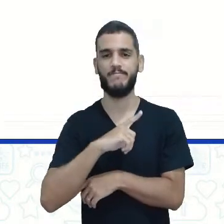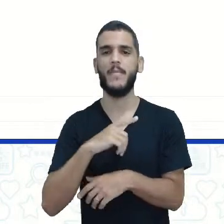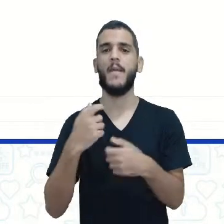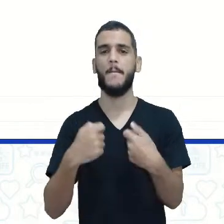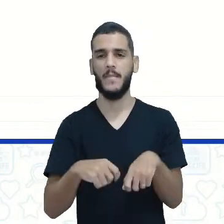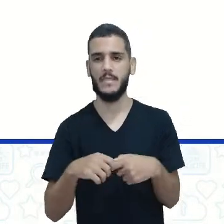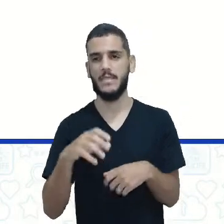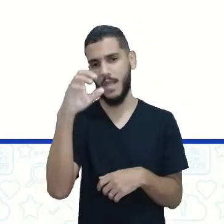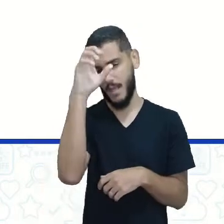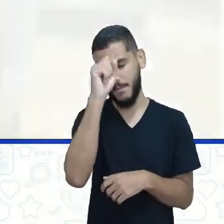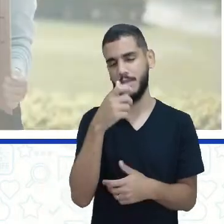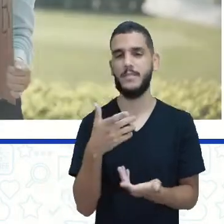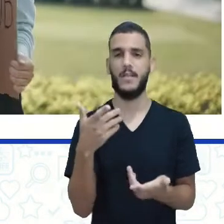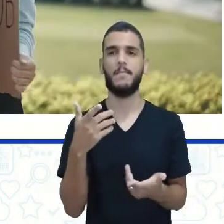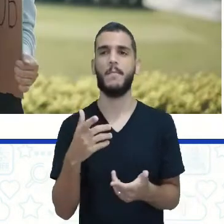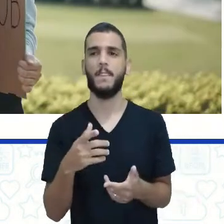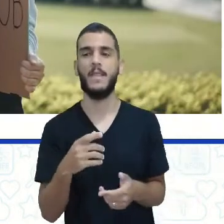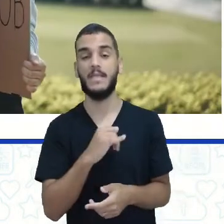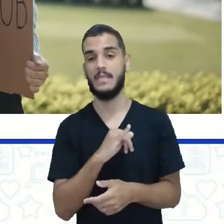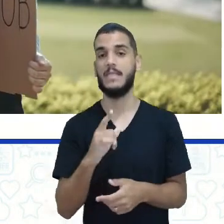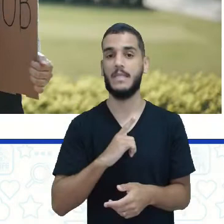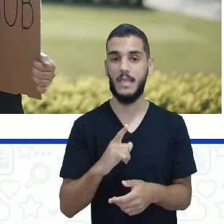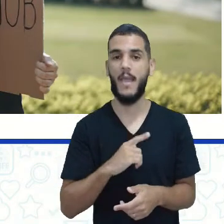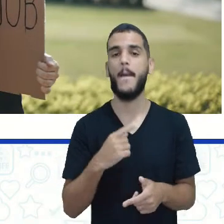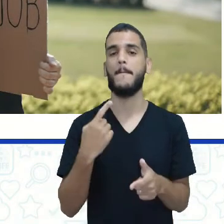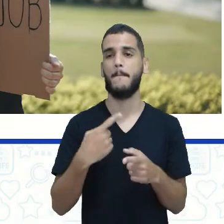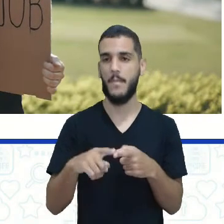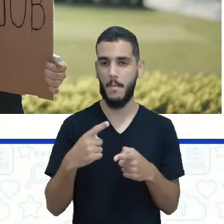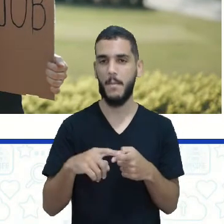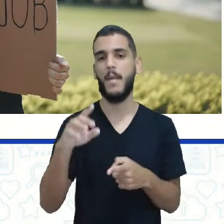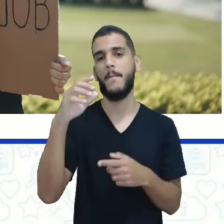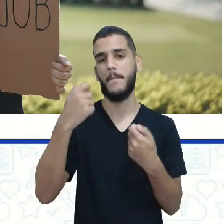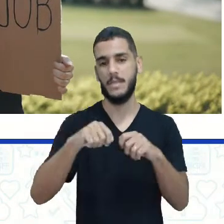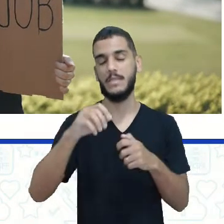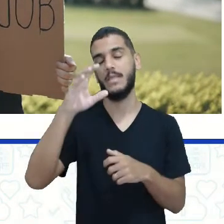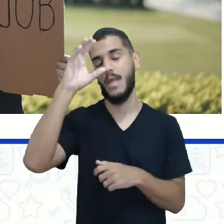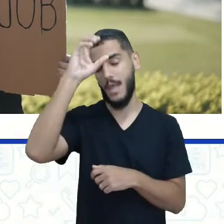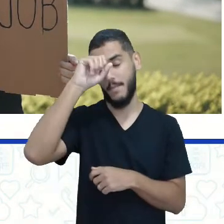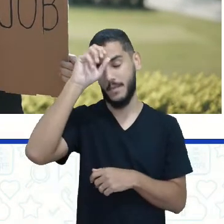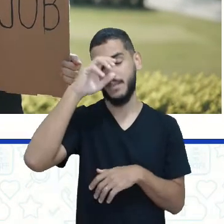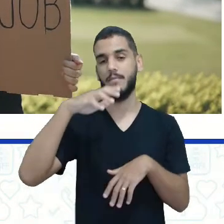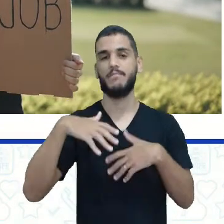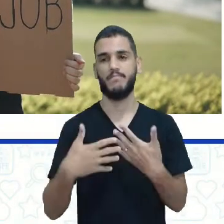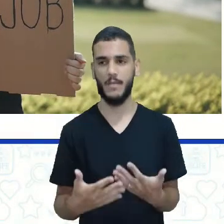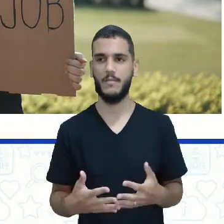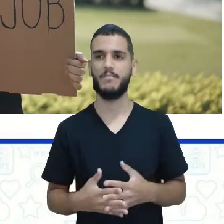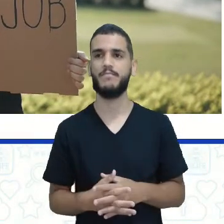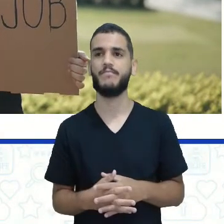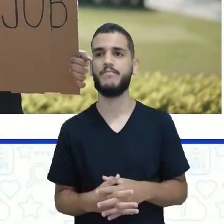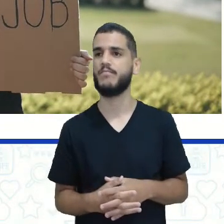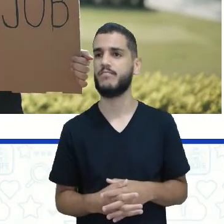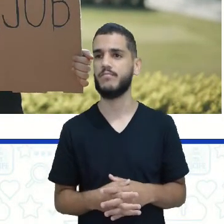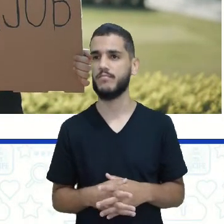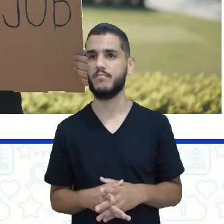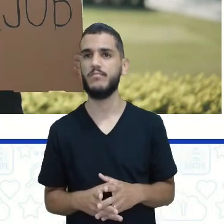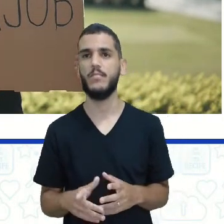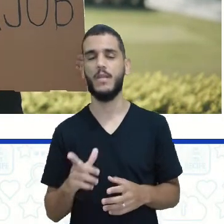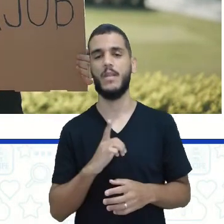com a crise, né, com os problemas, aprender como se sobressair. E aí eu tenho essa moça aí,